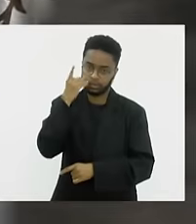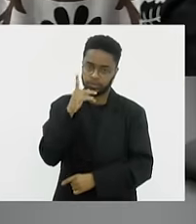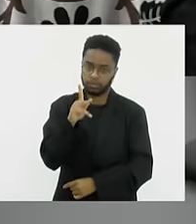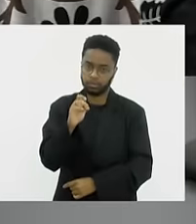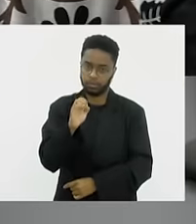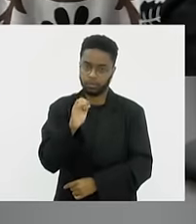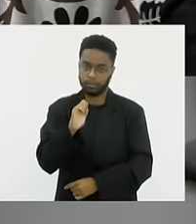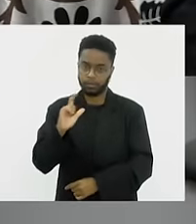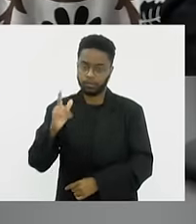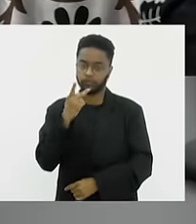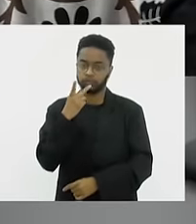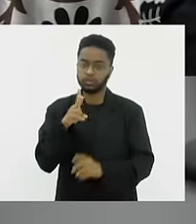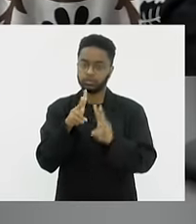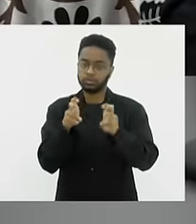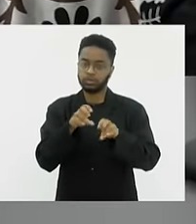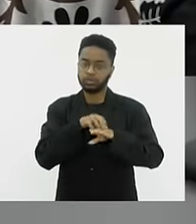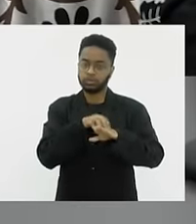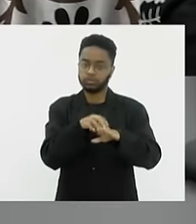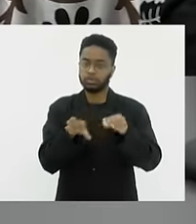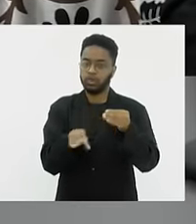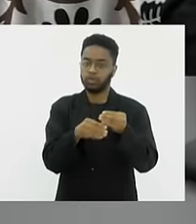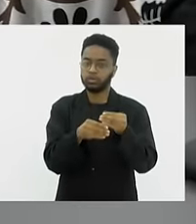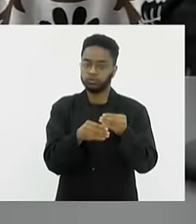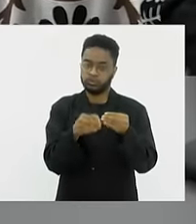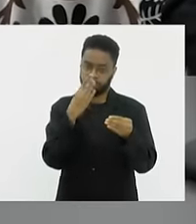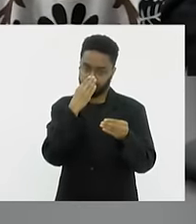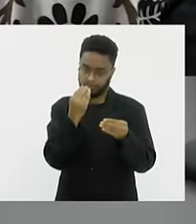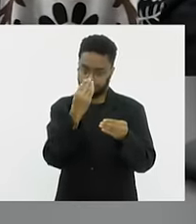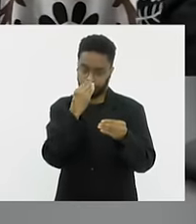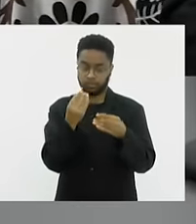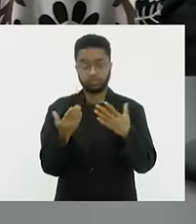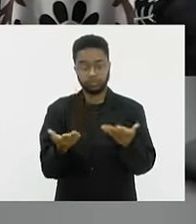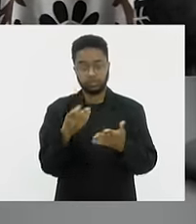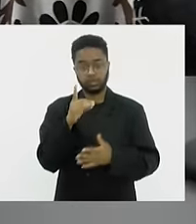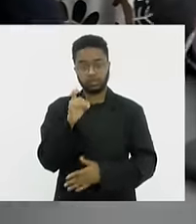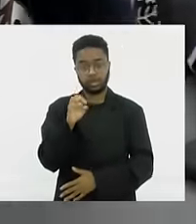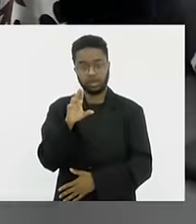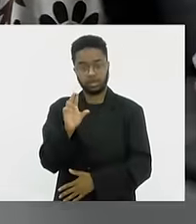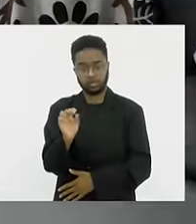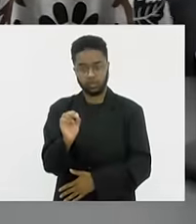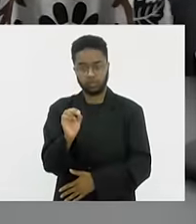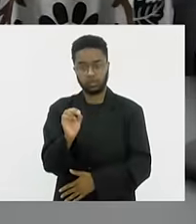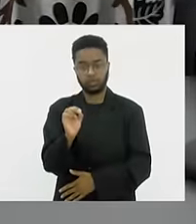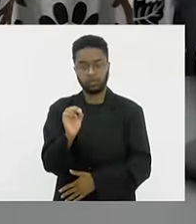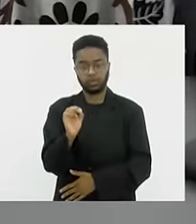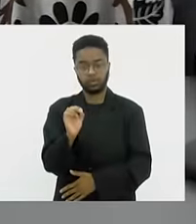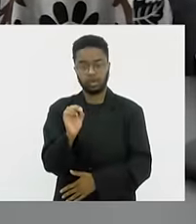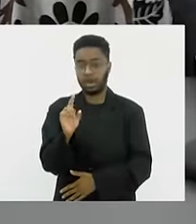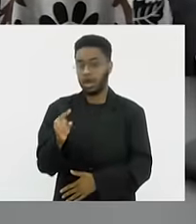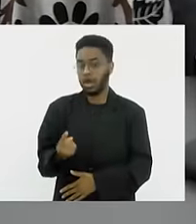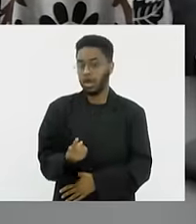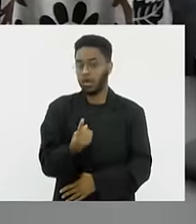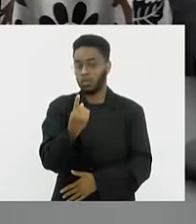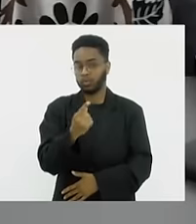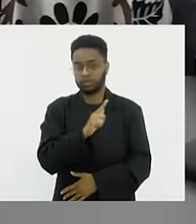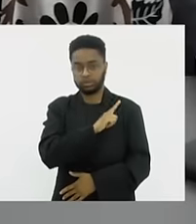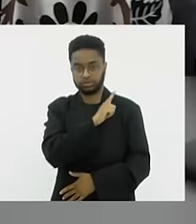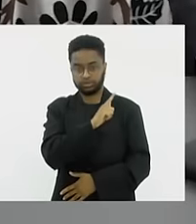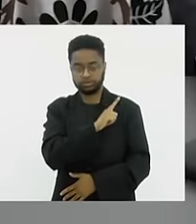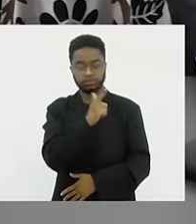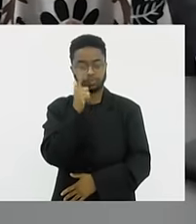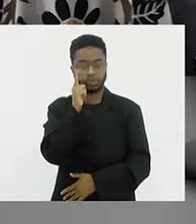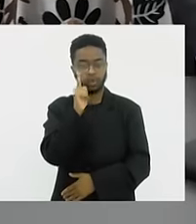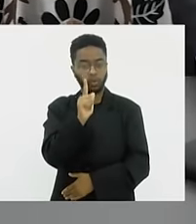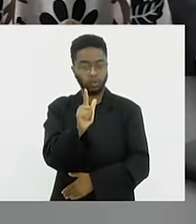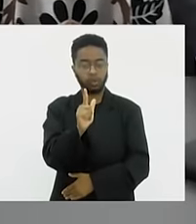falou em relação ao transporte complementar. O Detro, desde que nós estamos, foi a única gestão que